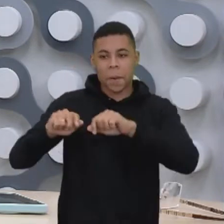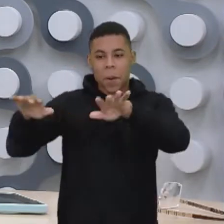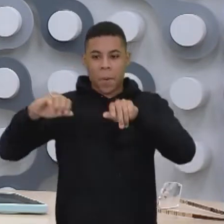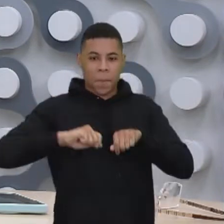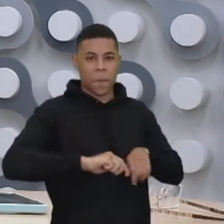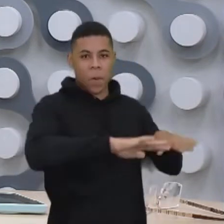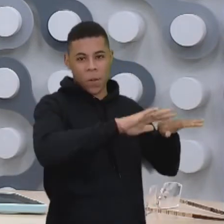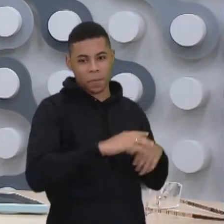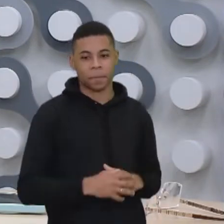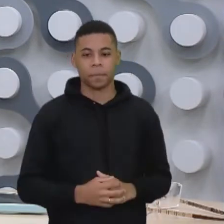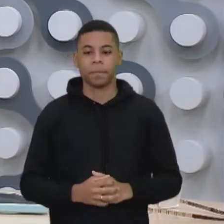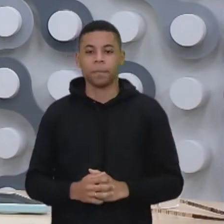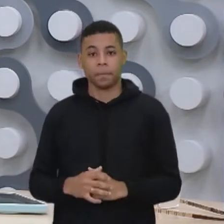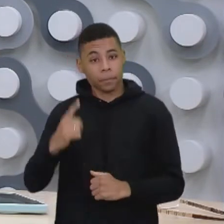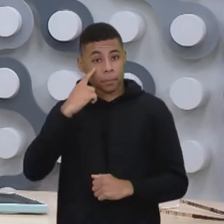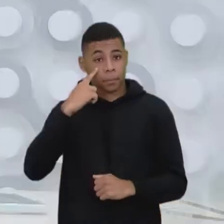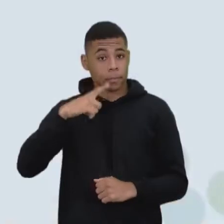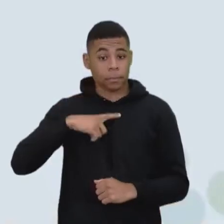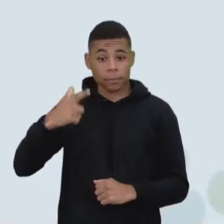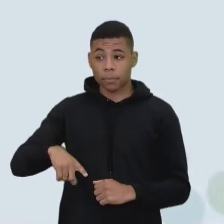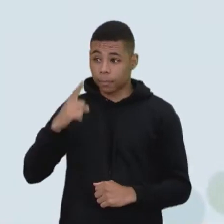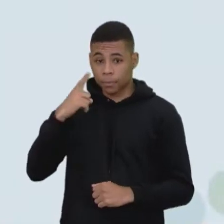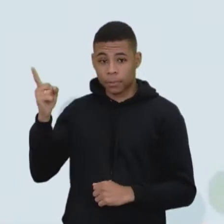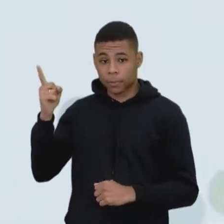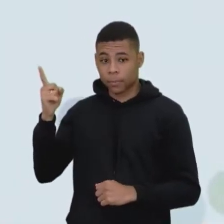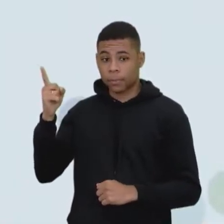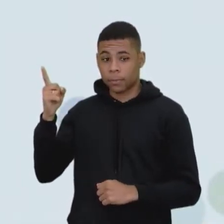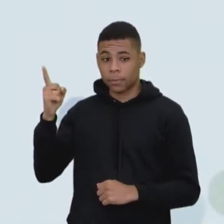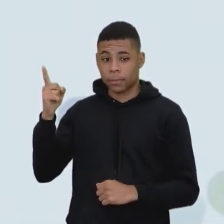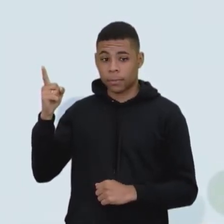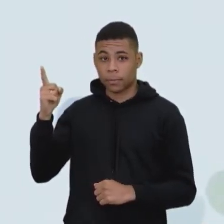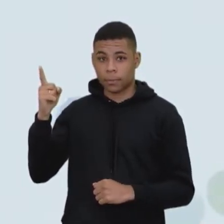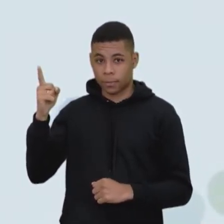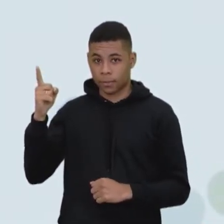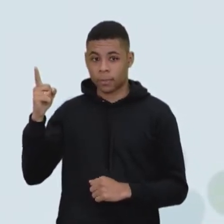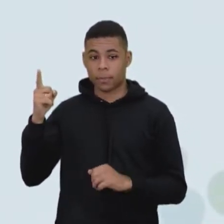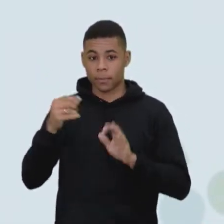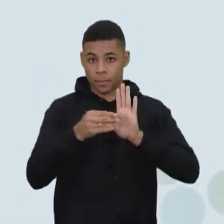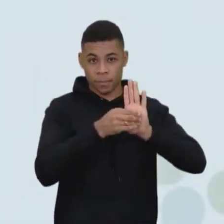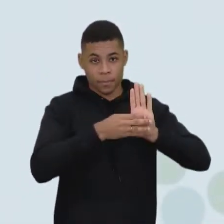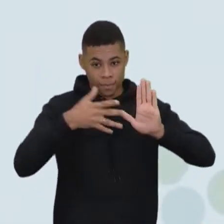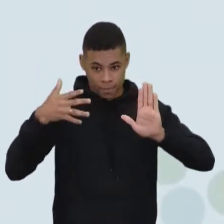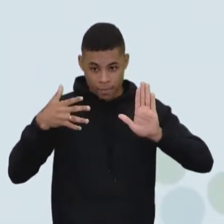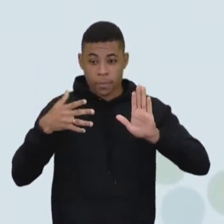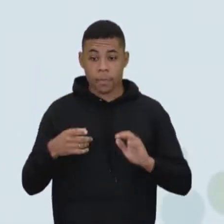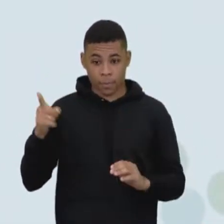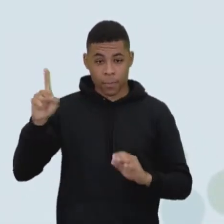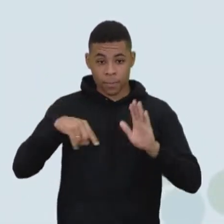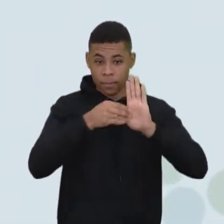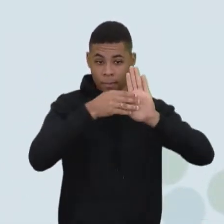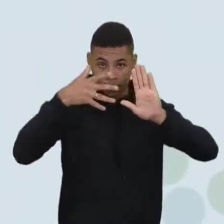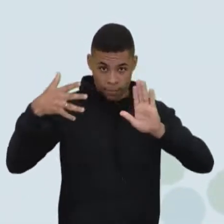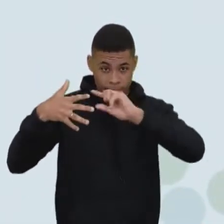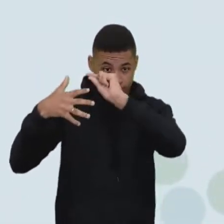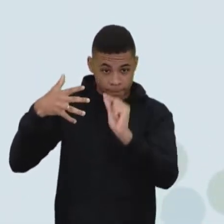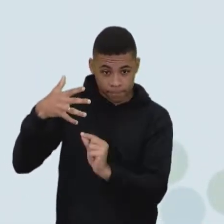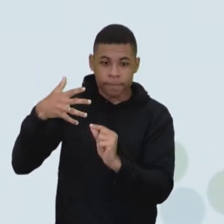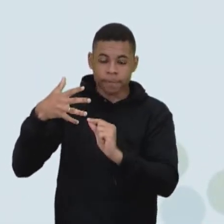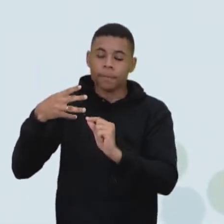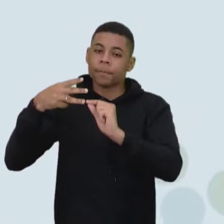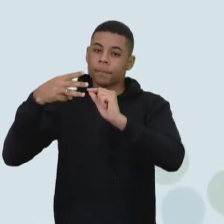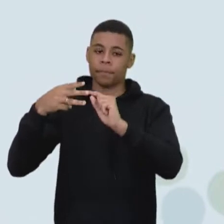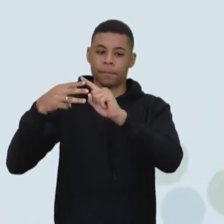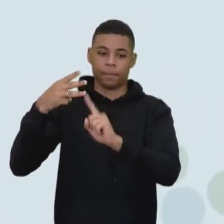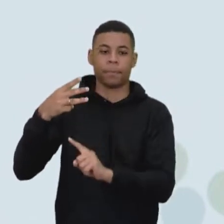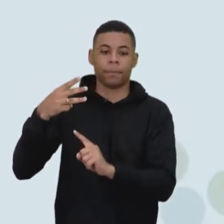as habilidades do currículo paulista e o objetivo dessa aula. Então tá aí, são 3 habilidades do currículo paulista, as habilidades